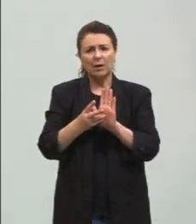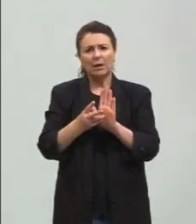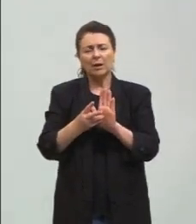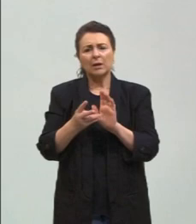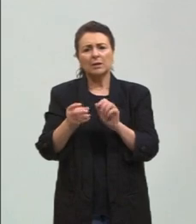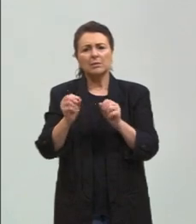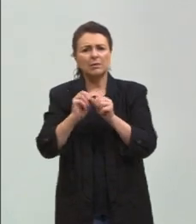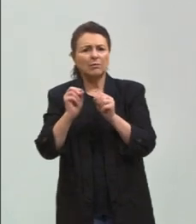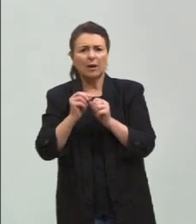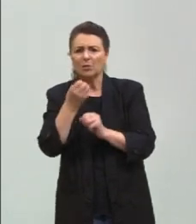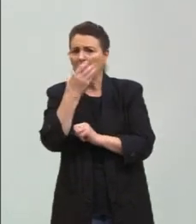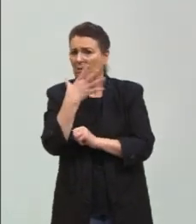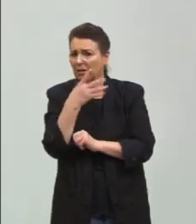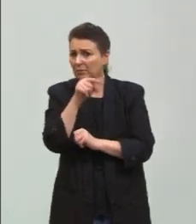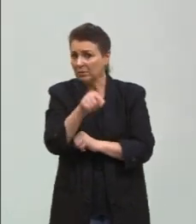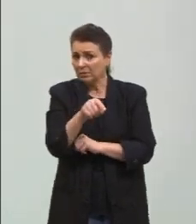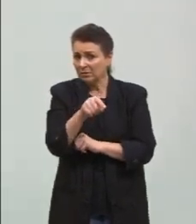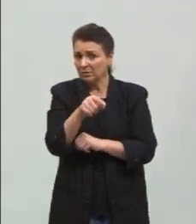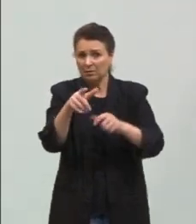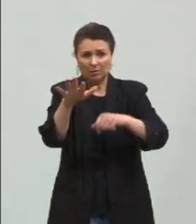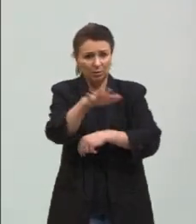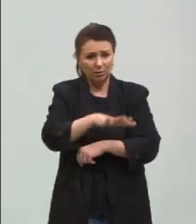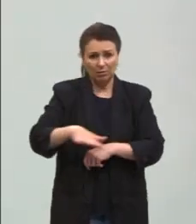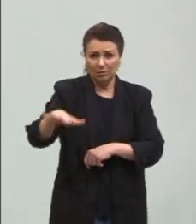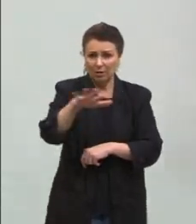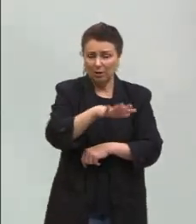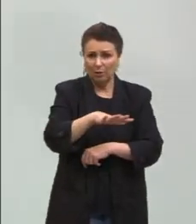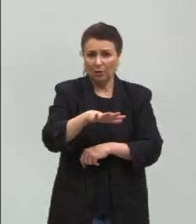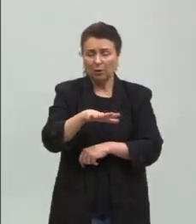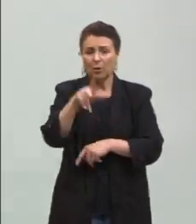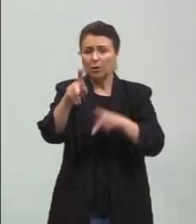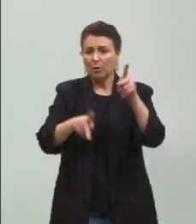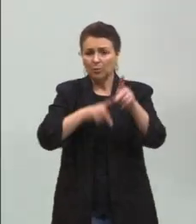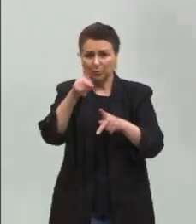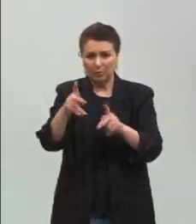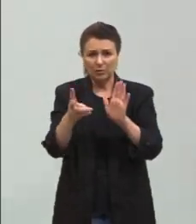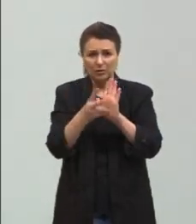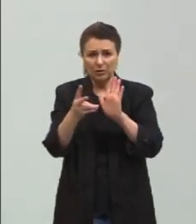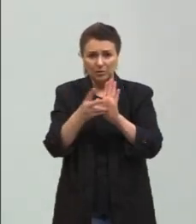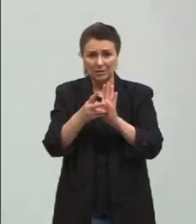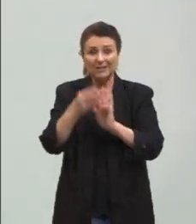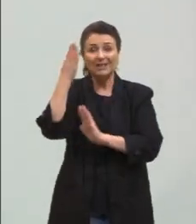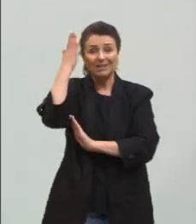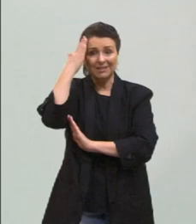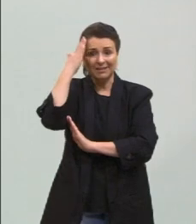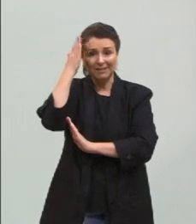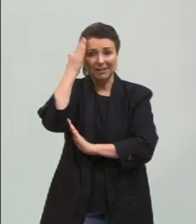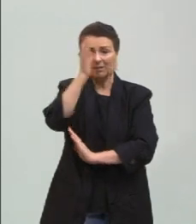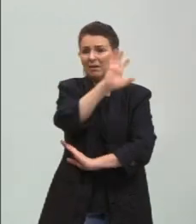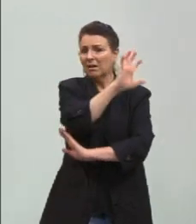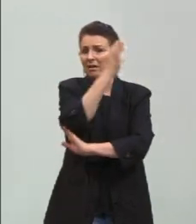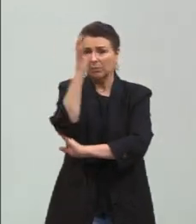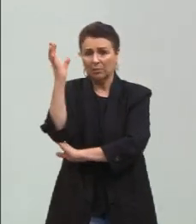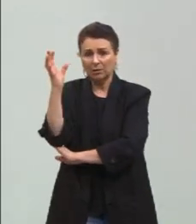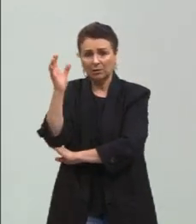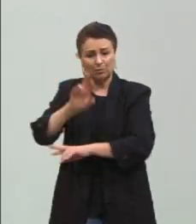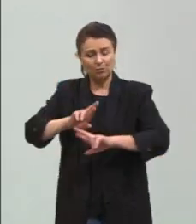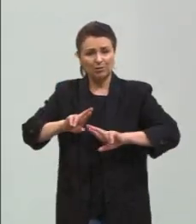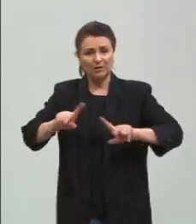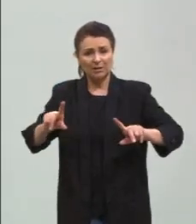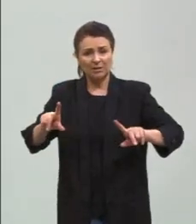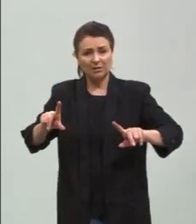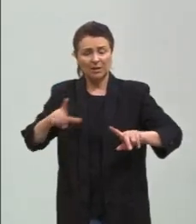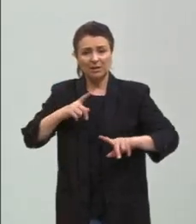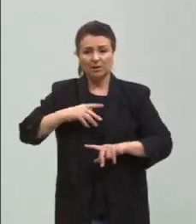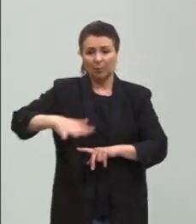comum ali para aquele para aquele local sendo que os povos indígenas entendem a natureza diferente né eles eles têm lá uma área